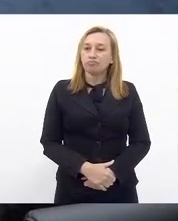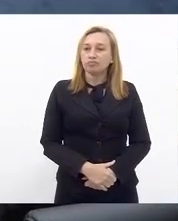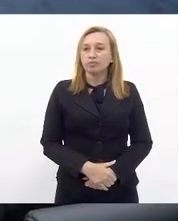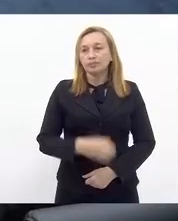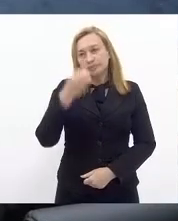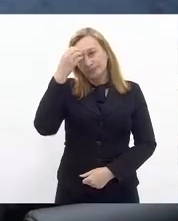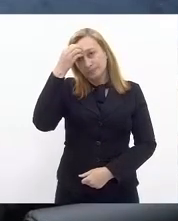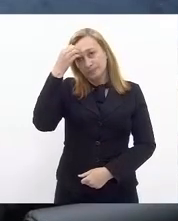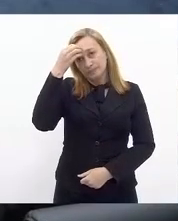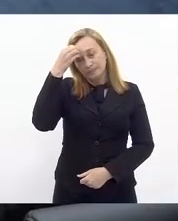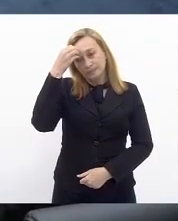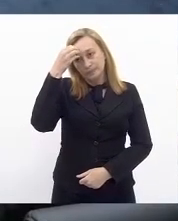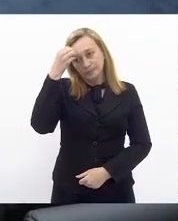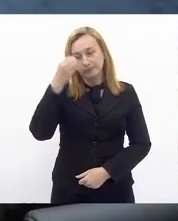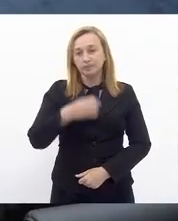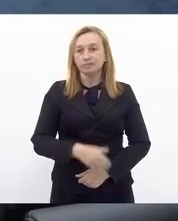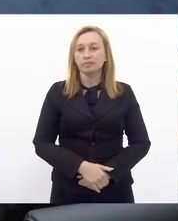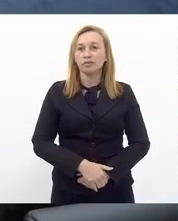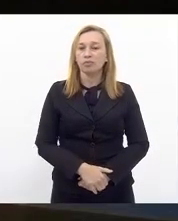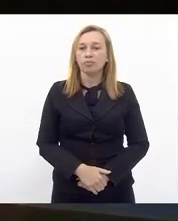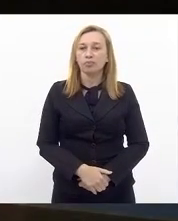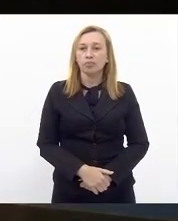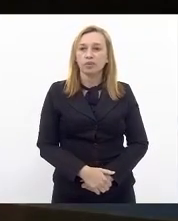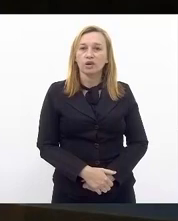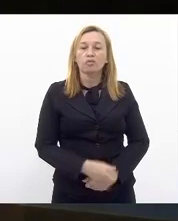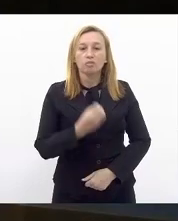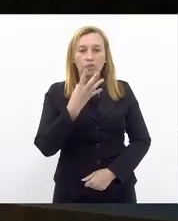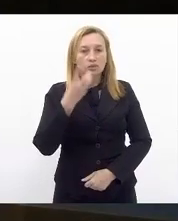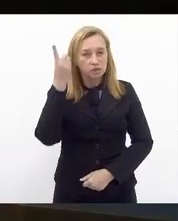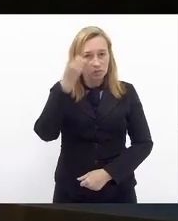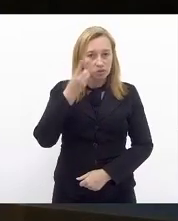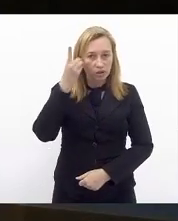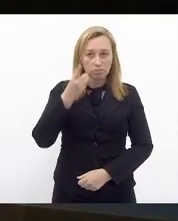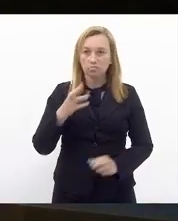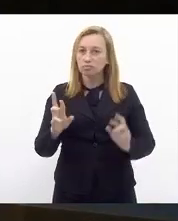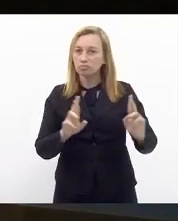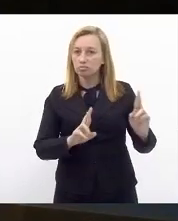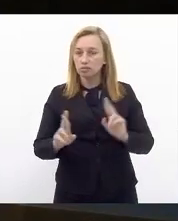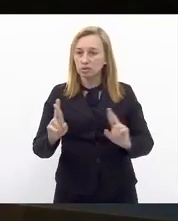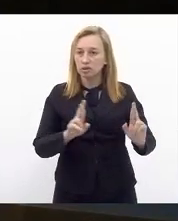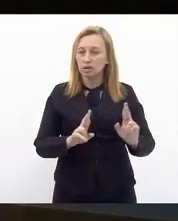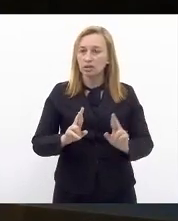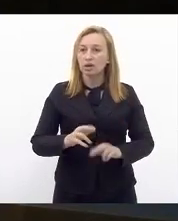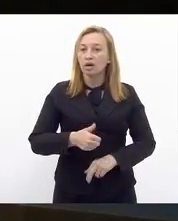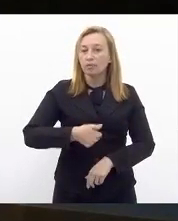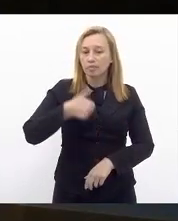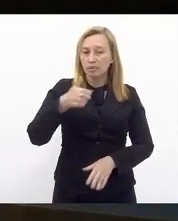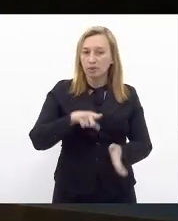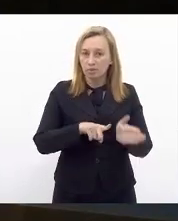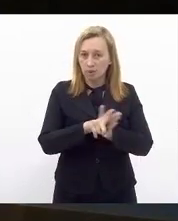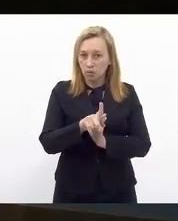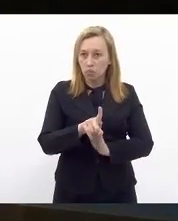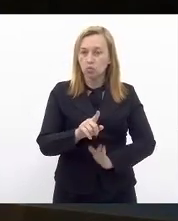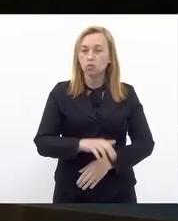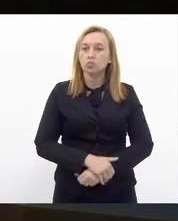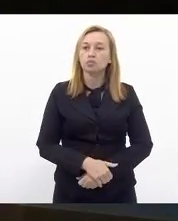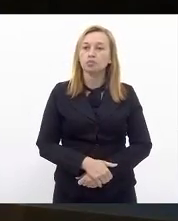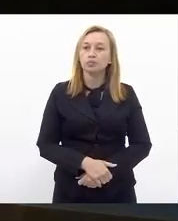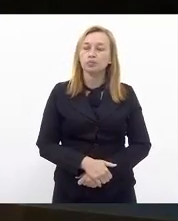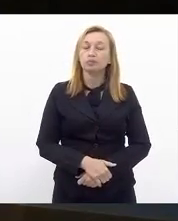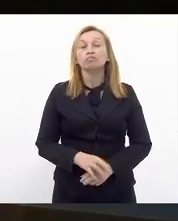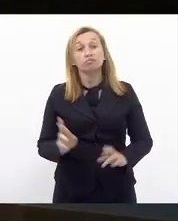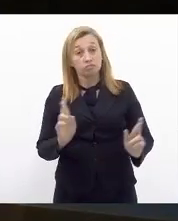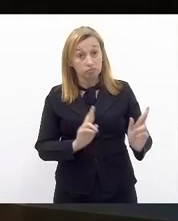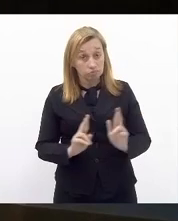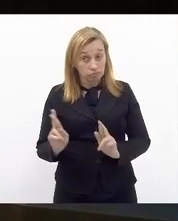o secretário bom deputada com relação a primeira pergunta que foi